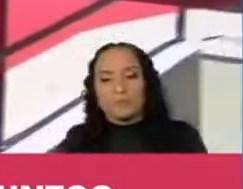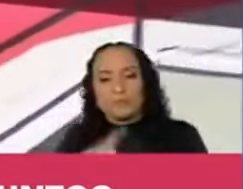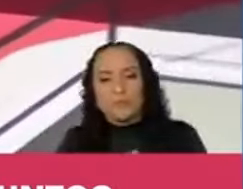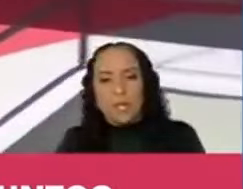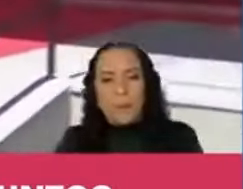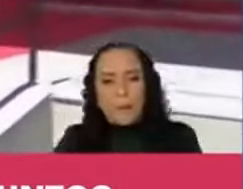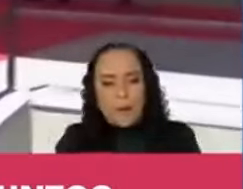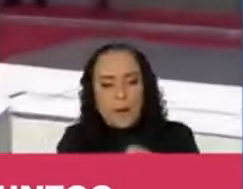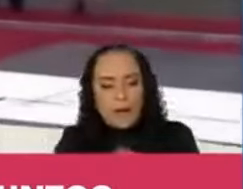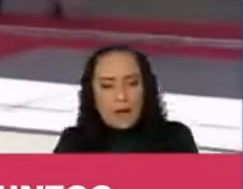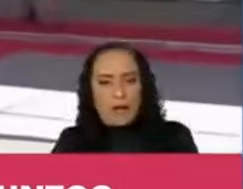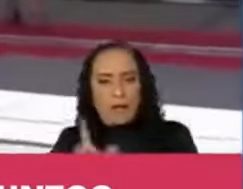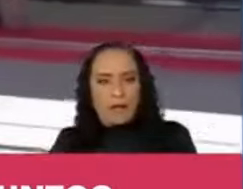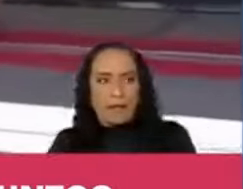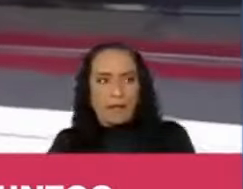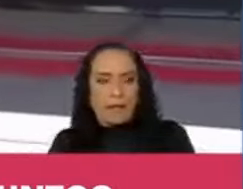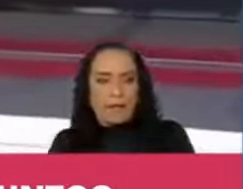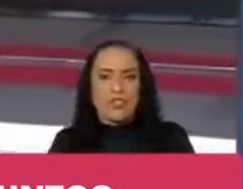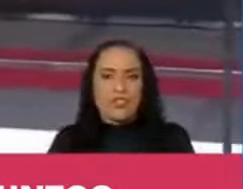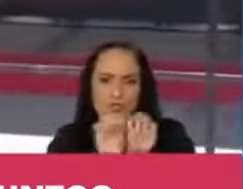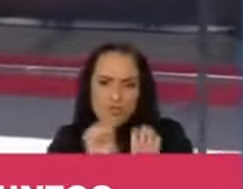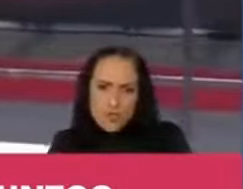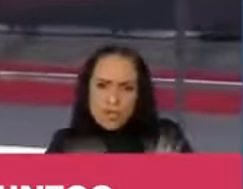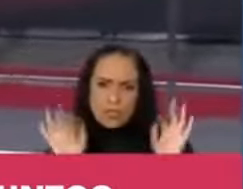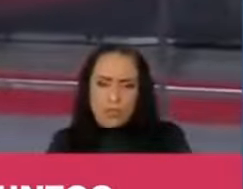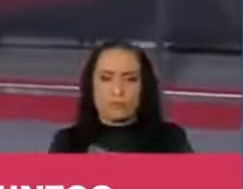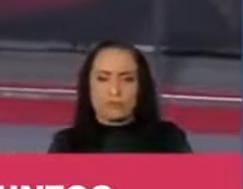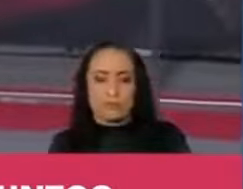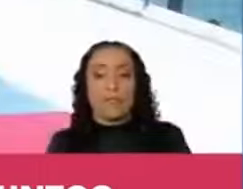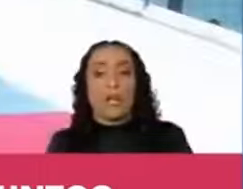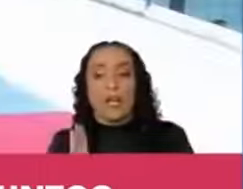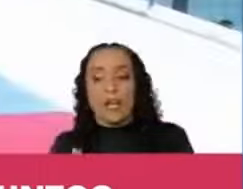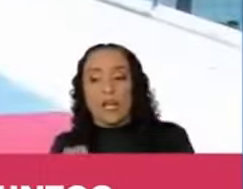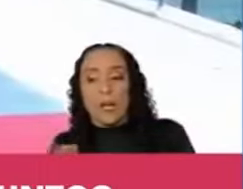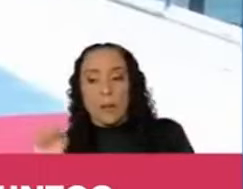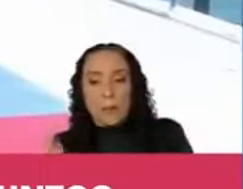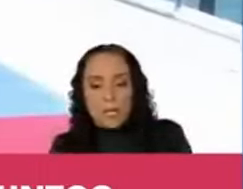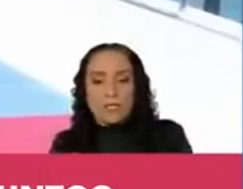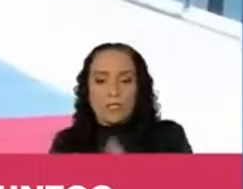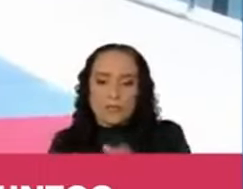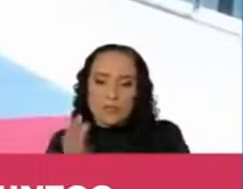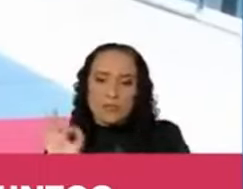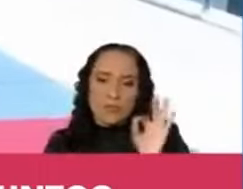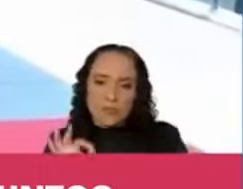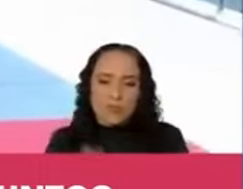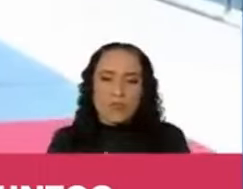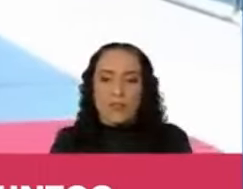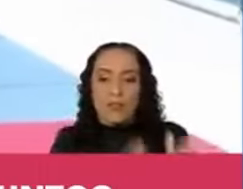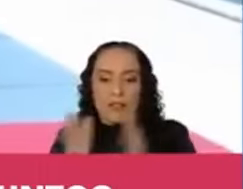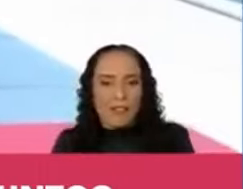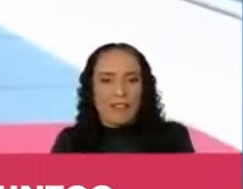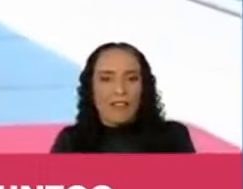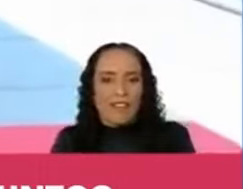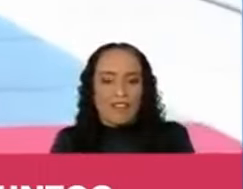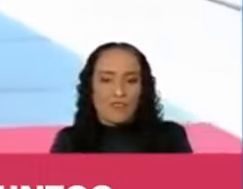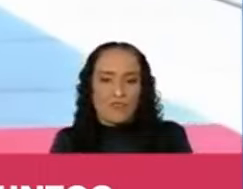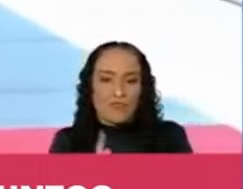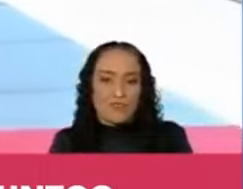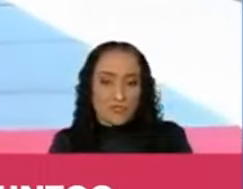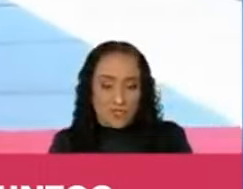Puxa o camarada e dá um abraço para a Cláudia Sheinbaum aí. Grande Cláudia do México,